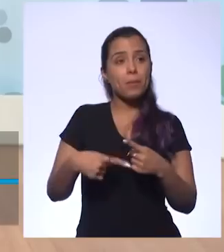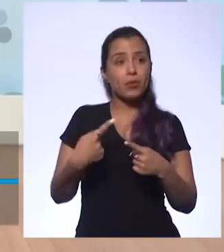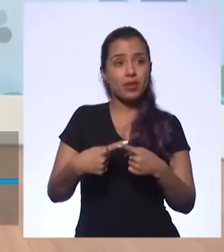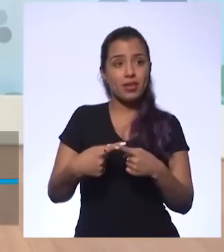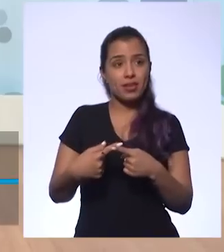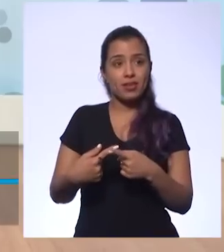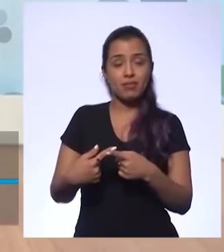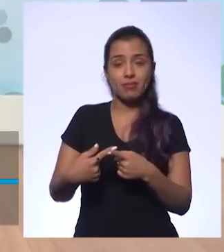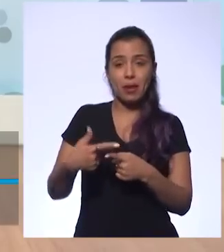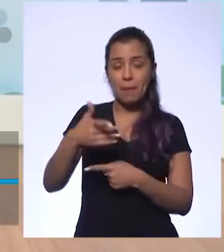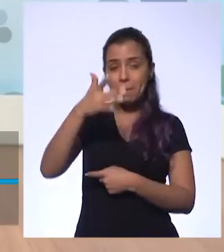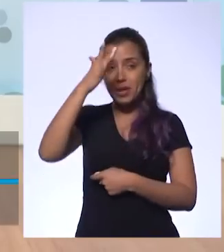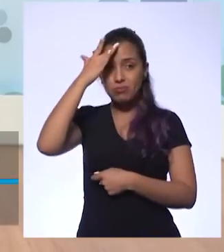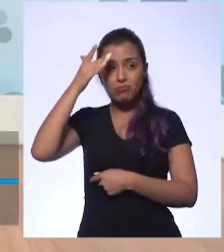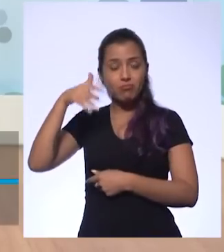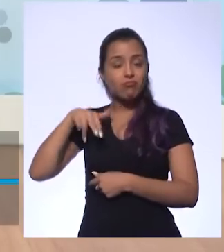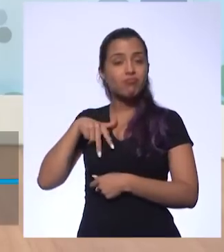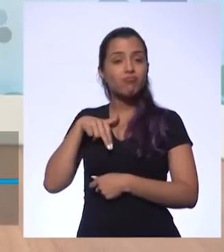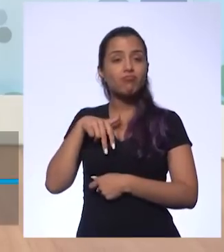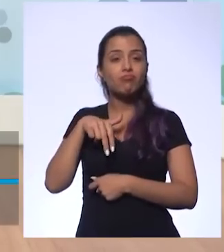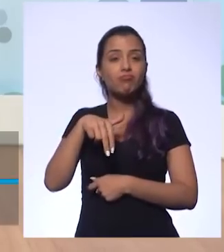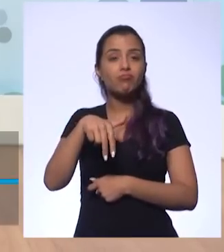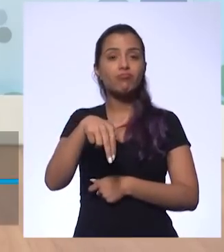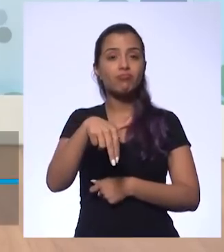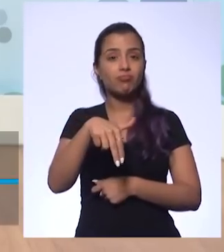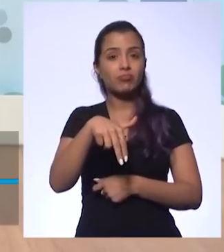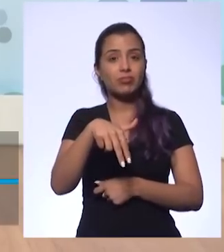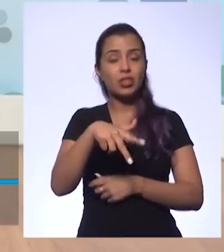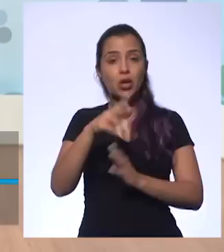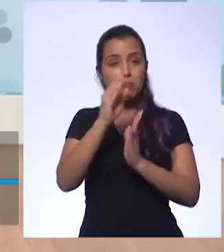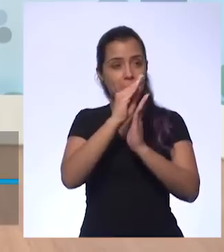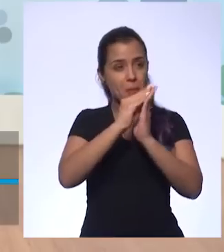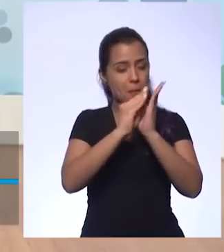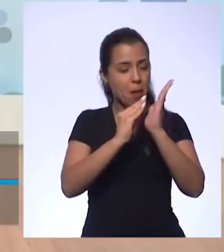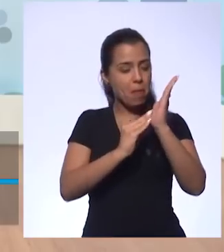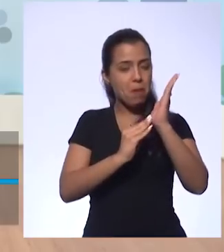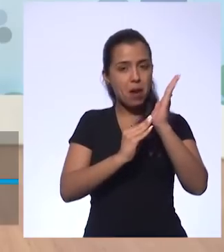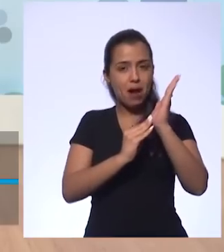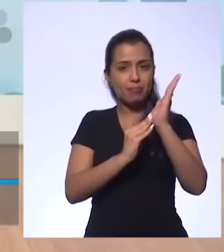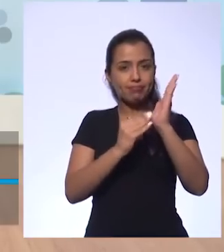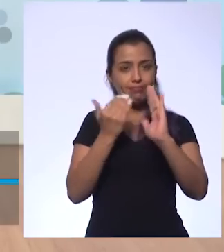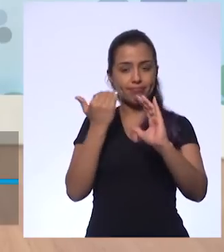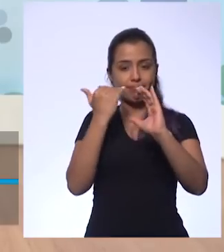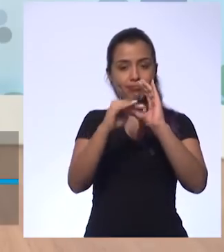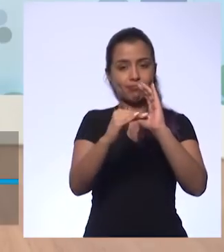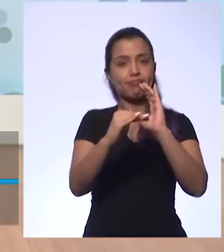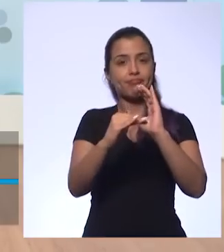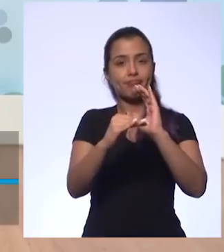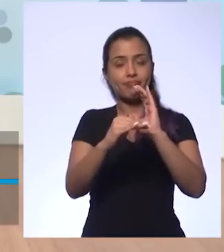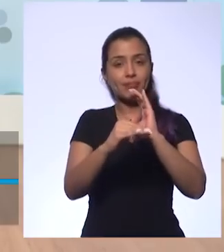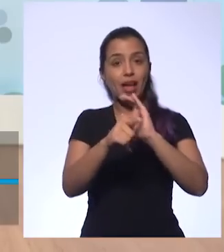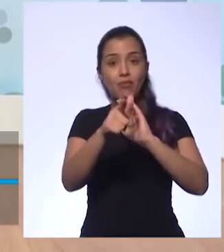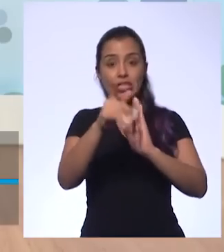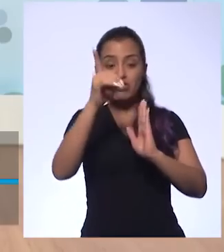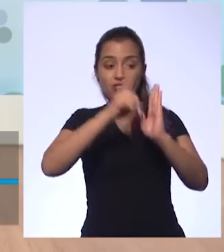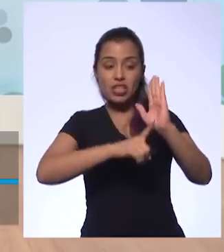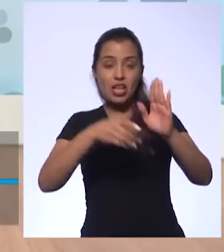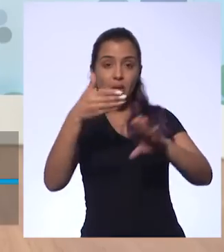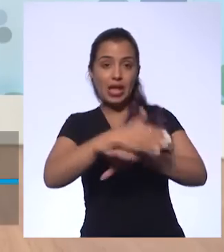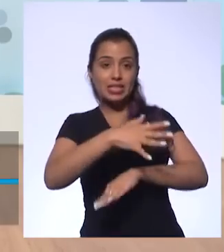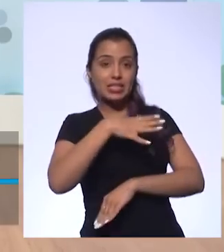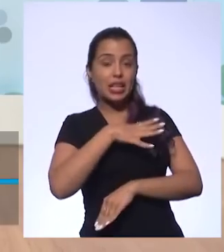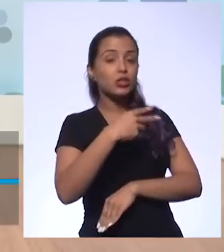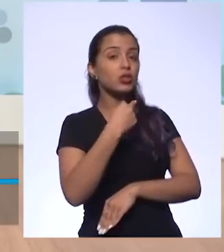diversões, entrega todos os seus dados, entrega toda a sua vida. E aí qual que é o BO? Porque aí você, além de não ter o direito à cidade, em